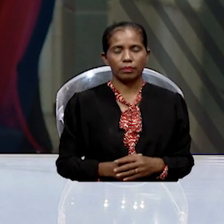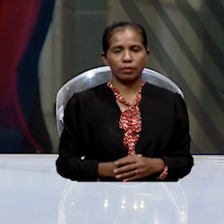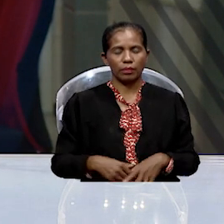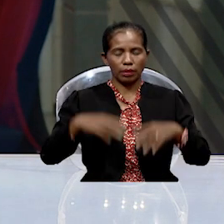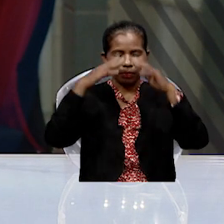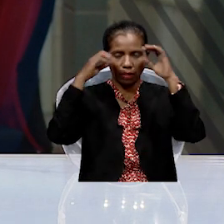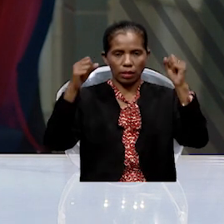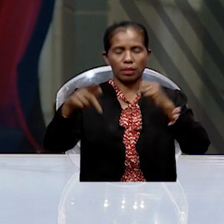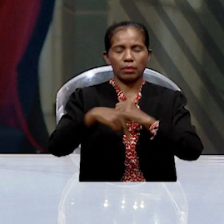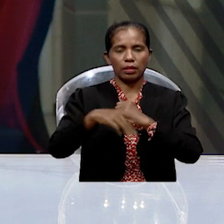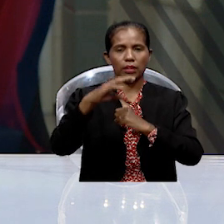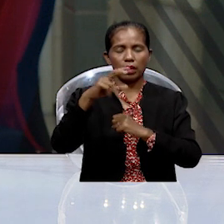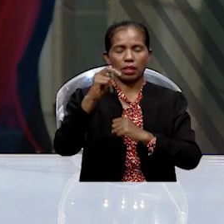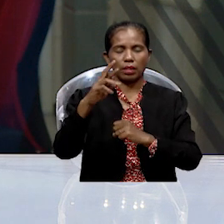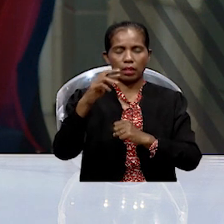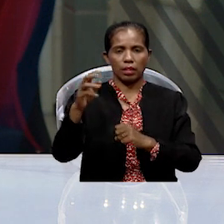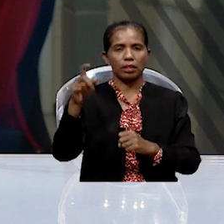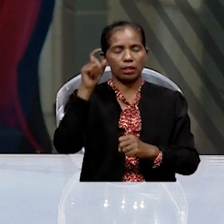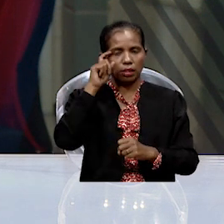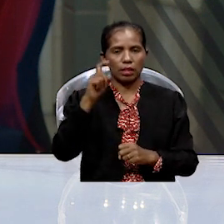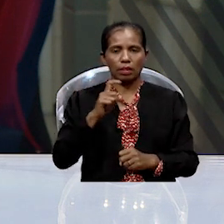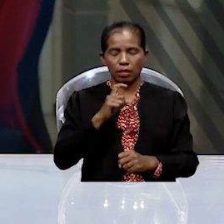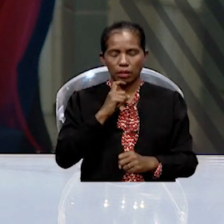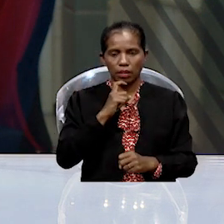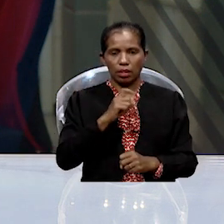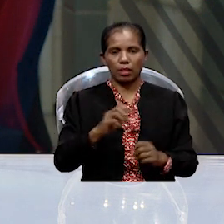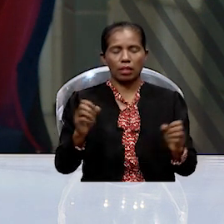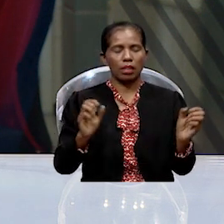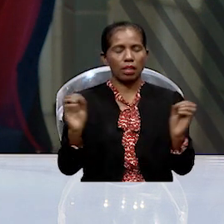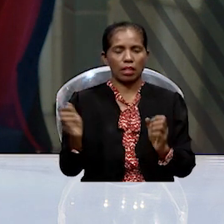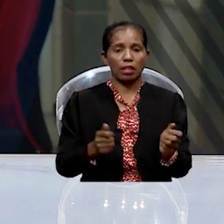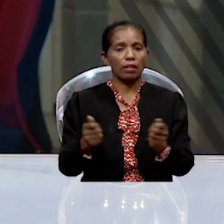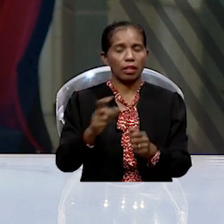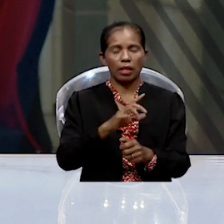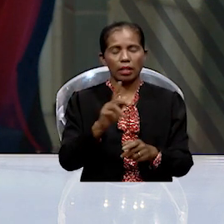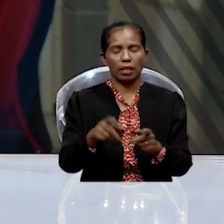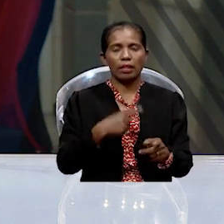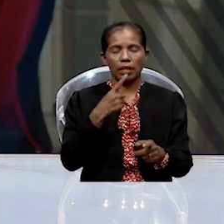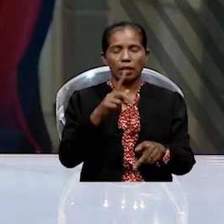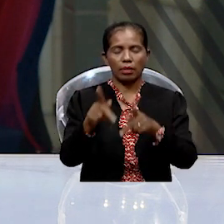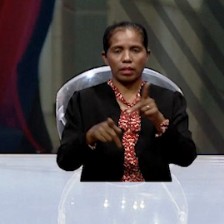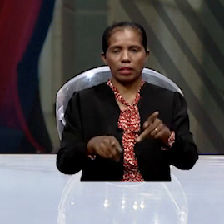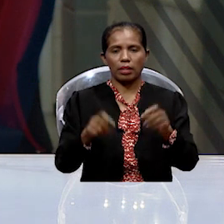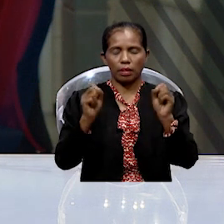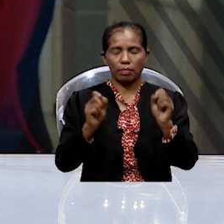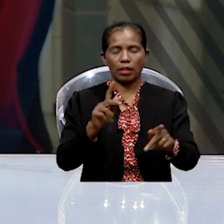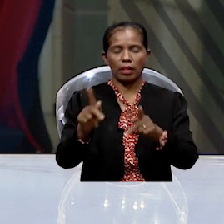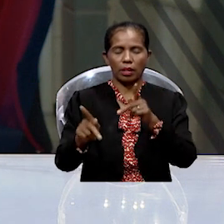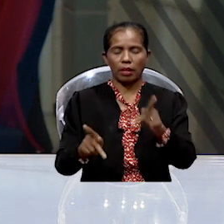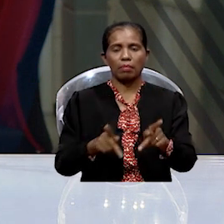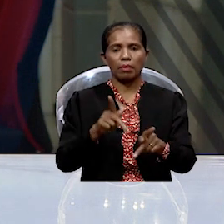Presidente Partido SNRT, Kairala Shanana Gushmaun, la volante e maida, mai be trava e menebe ukun la